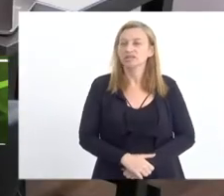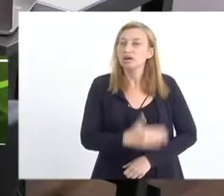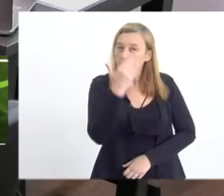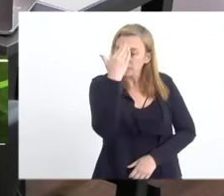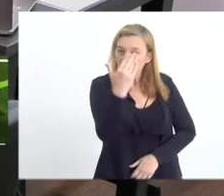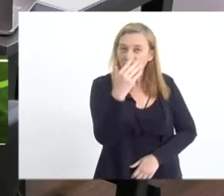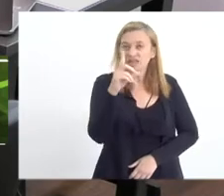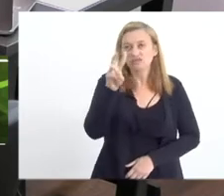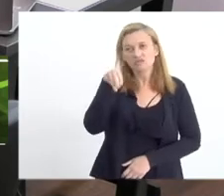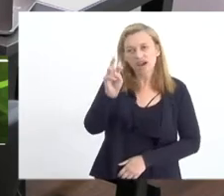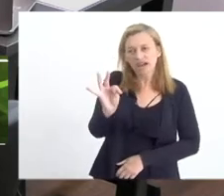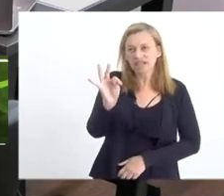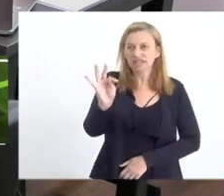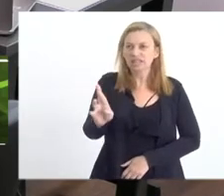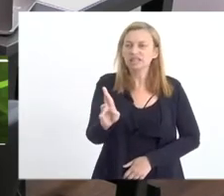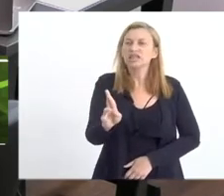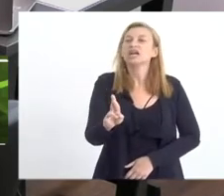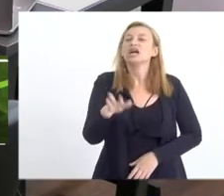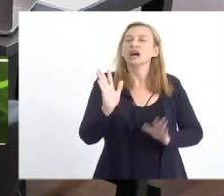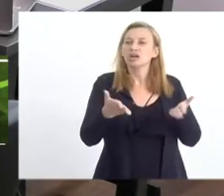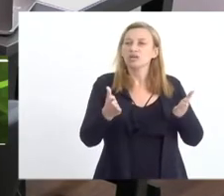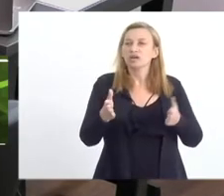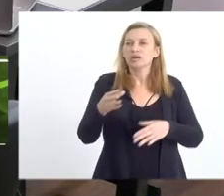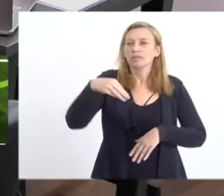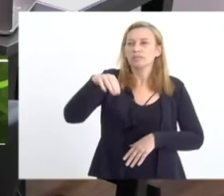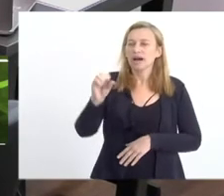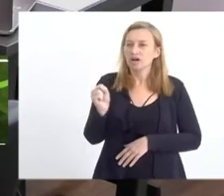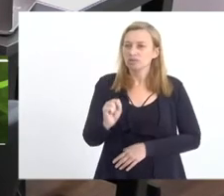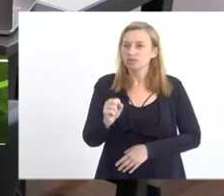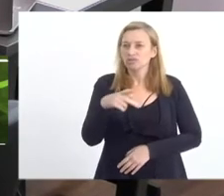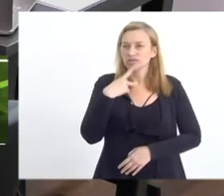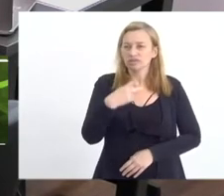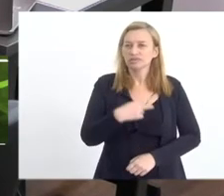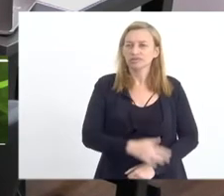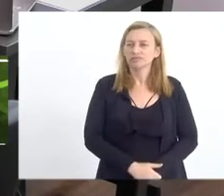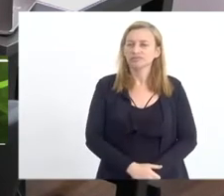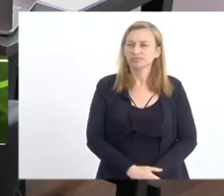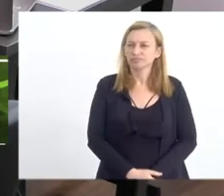Obrigado, senhor Wagner. Passo a palavra agora ao senhor Marcos Navega.